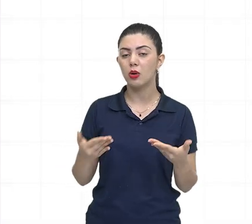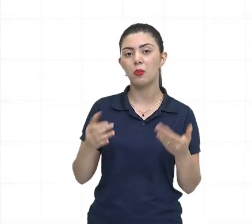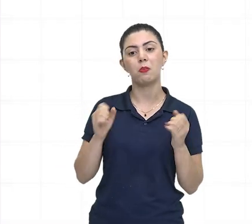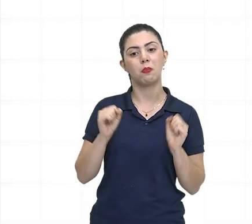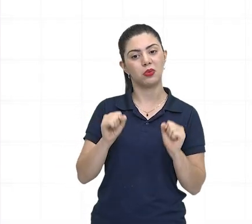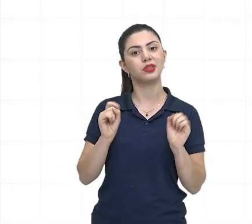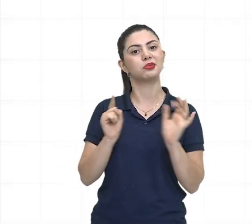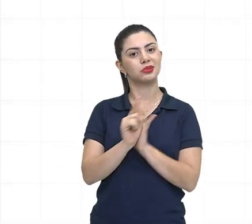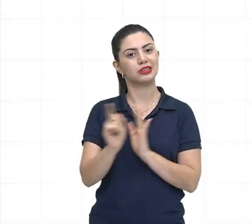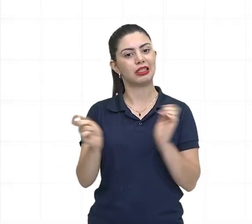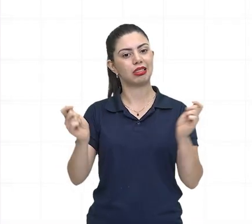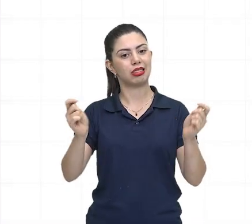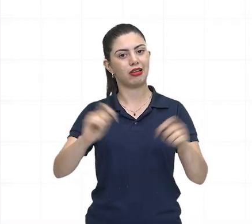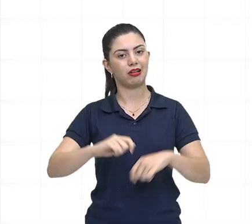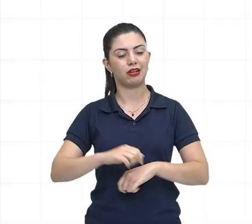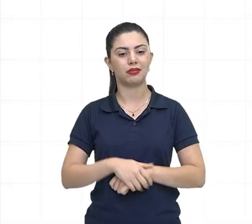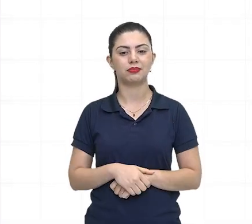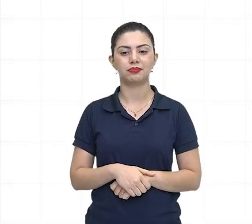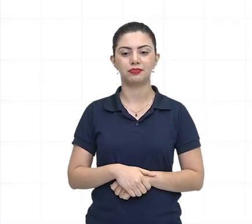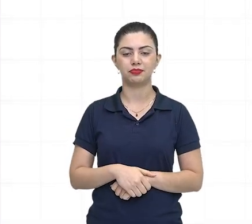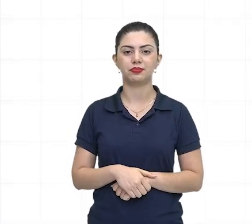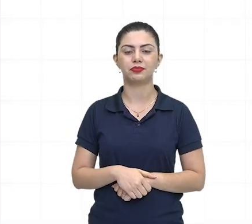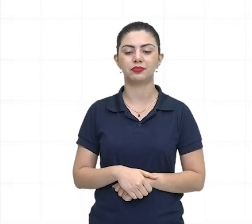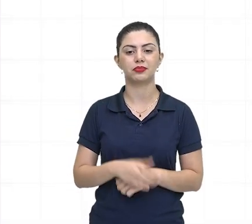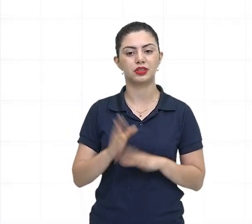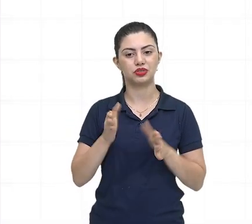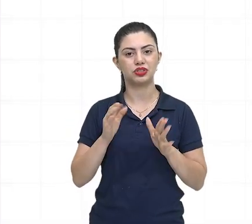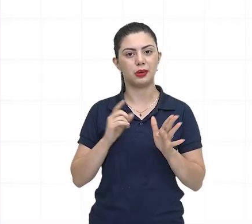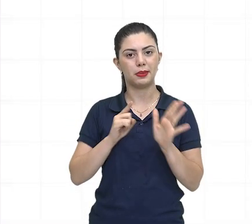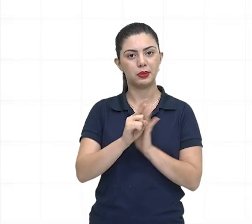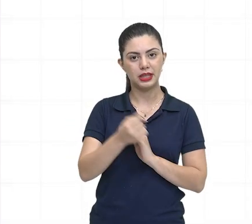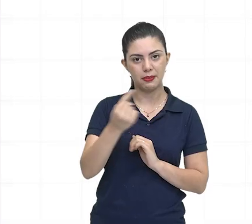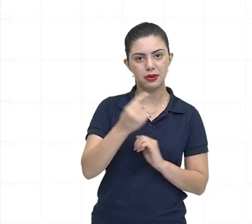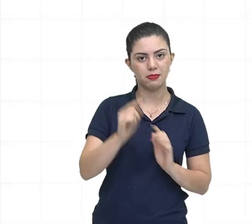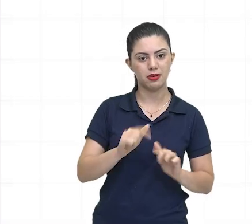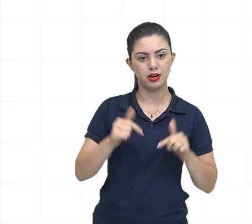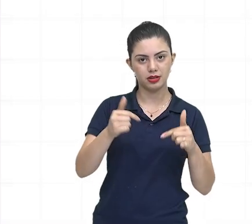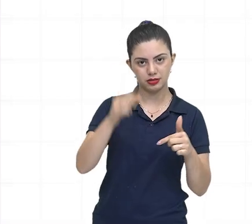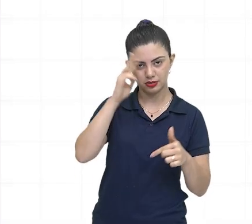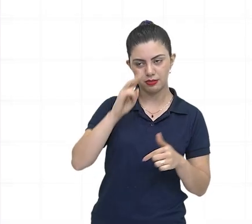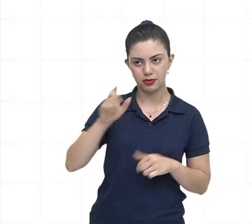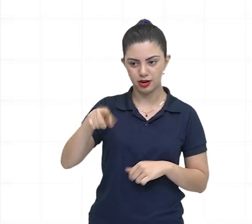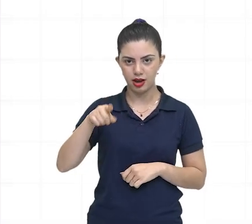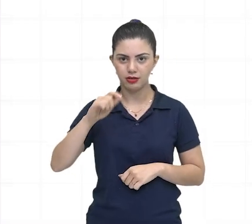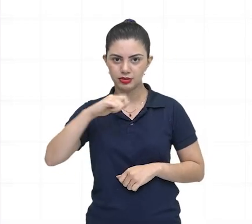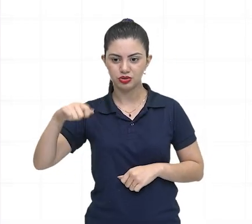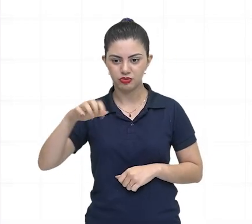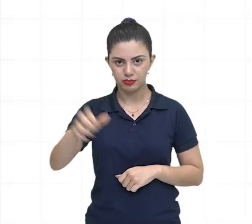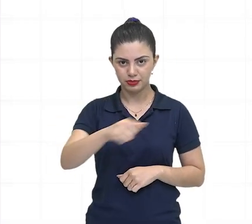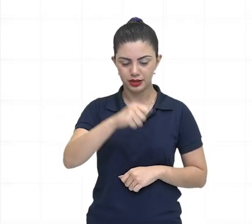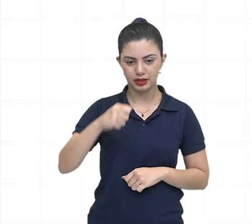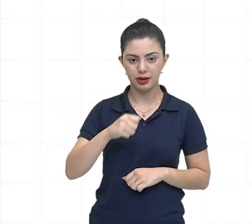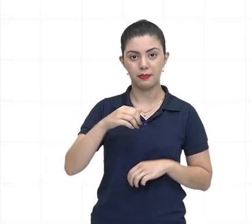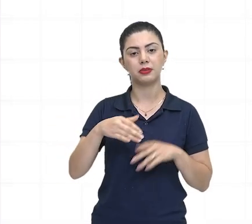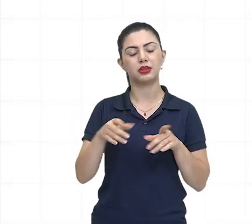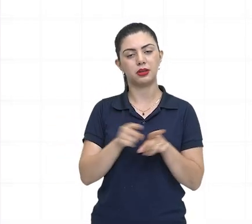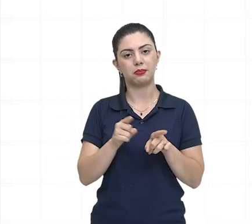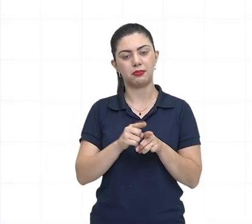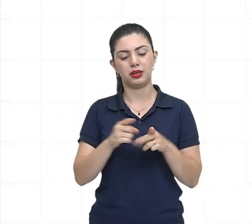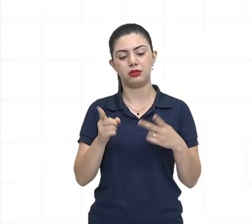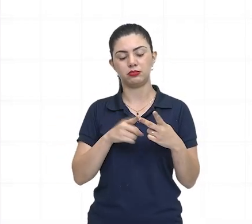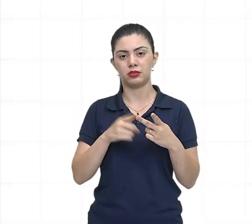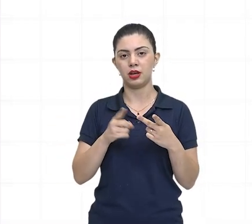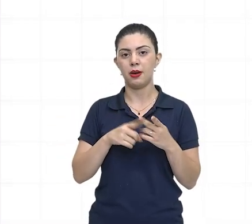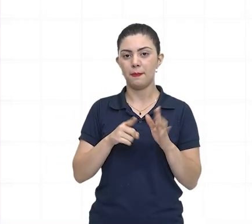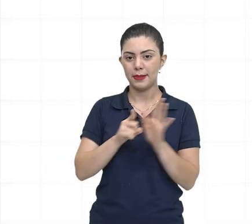determinada etapa. Tá? Então aqui eu perguntei qual foi a primeira ação foi pegar a escova. Depois agora aqui, qual